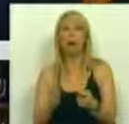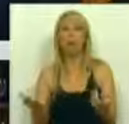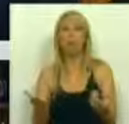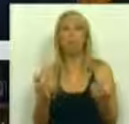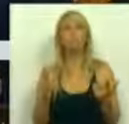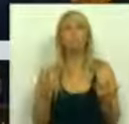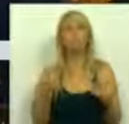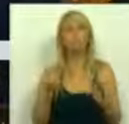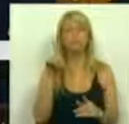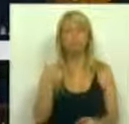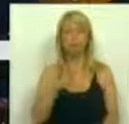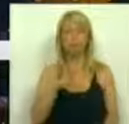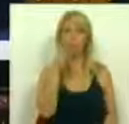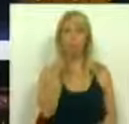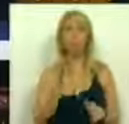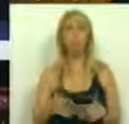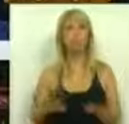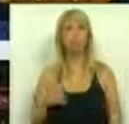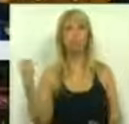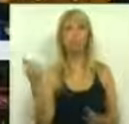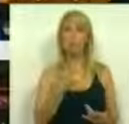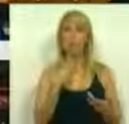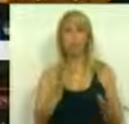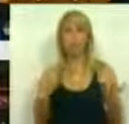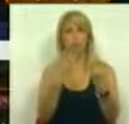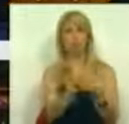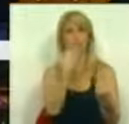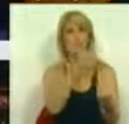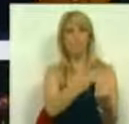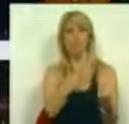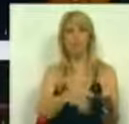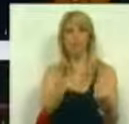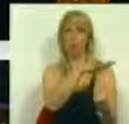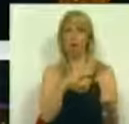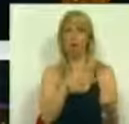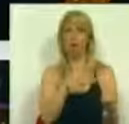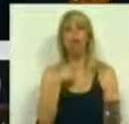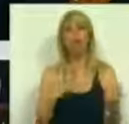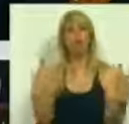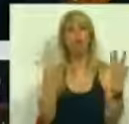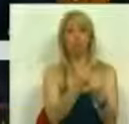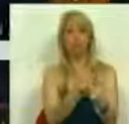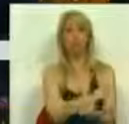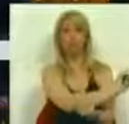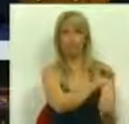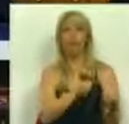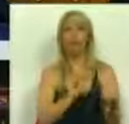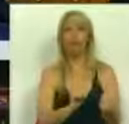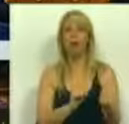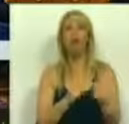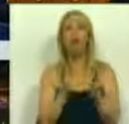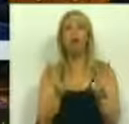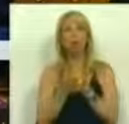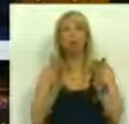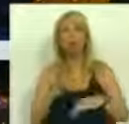Mas também queremos dizer aqui hoje: nós estamos ao lado dos nossos concidadãos, nós estamos ao vosso lado. Todos têm que fazer a